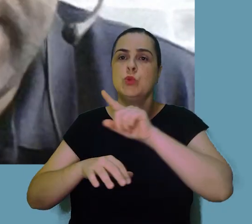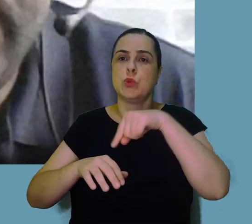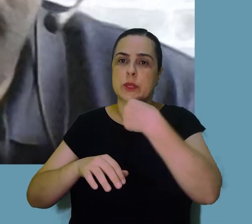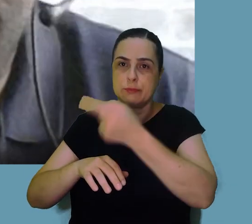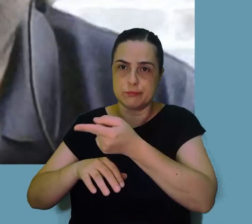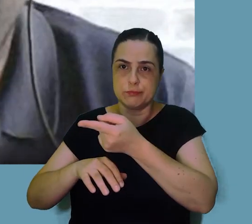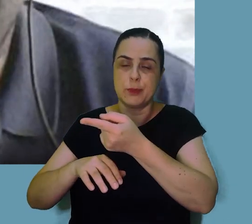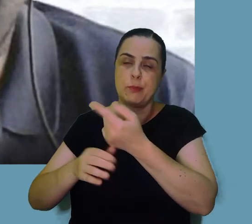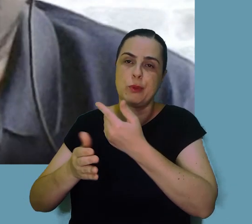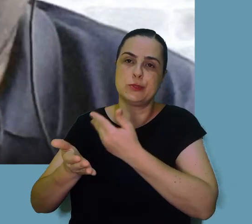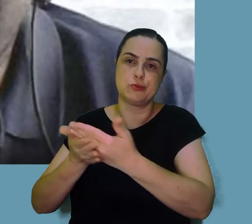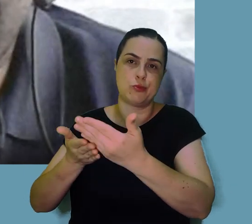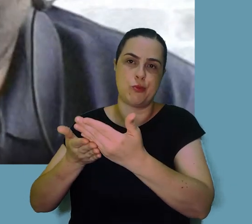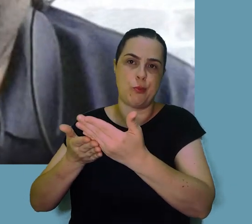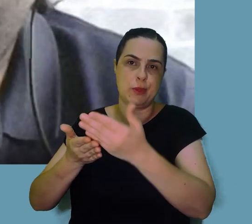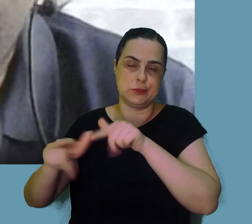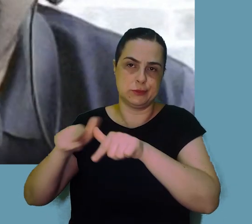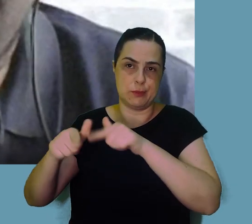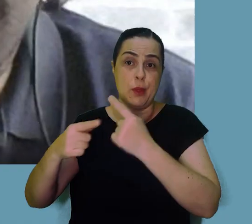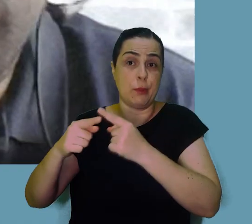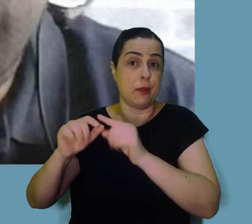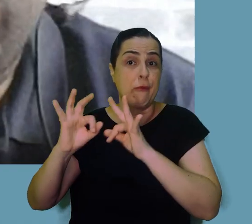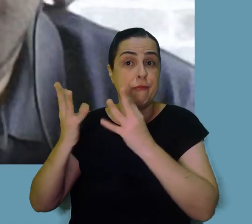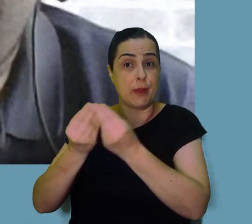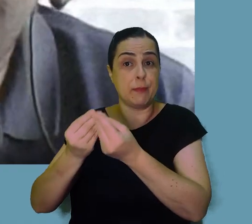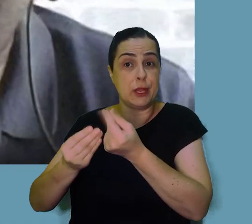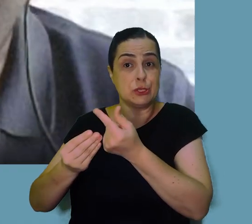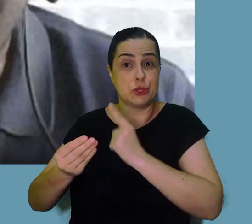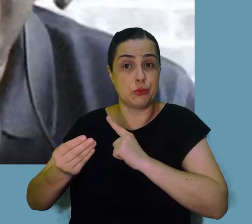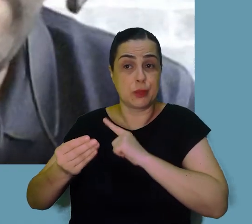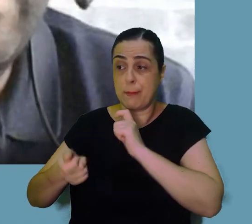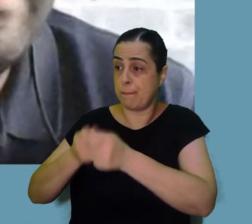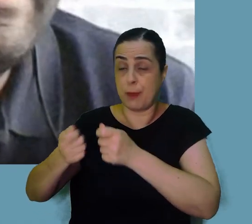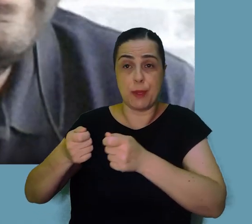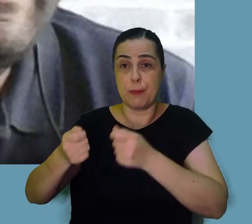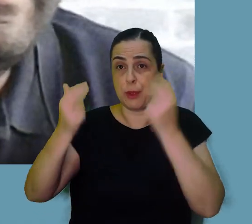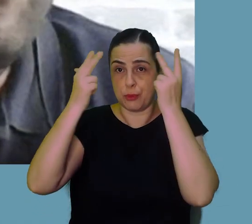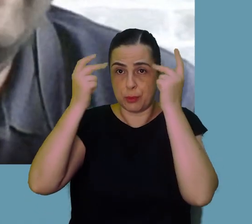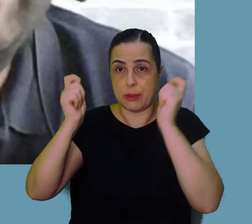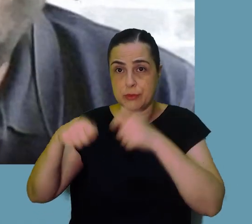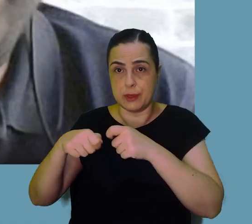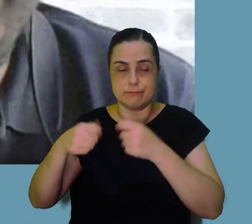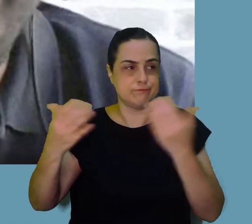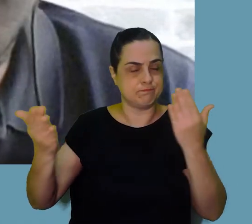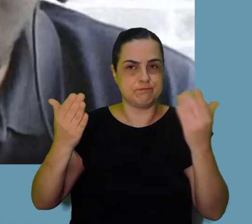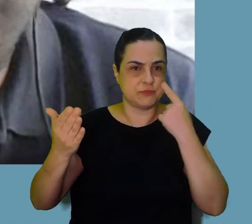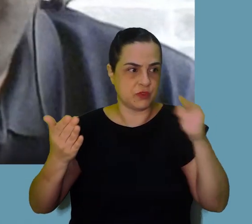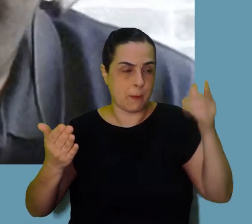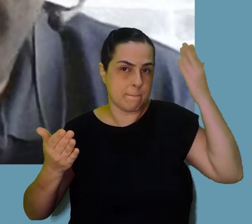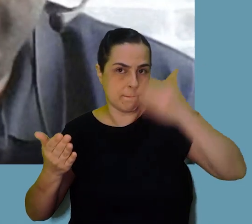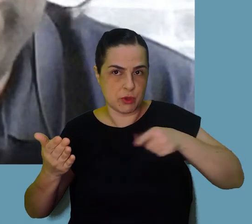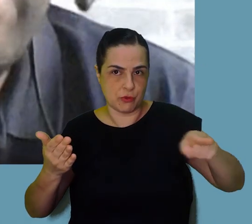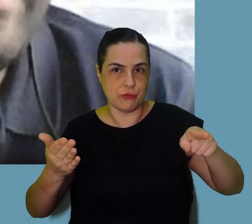familiar financeiro, né? Então, esses 3 contextos mostram para a gente que o racismo ele ainda é